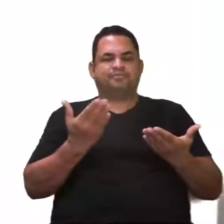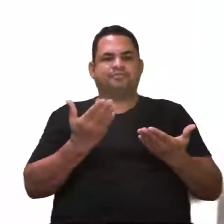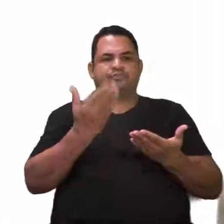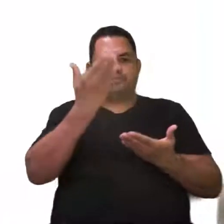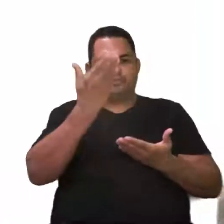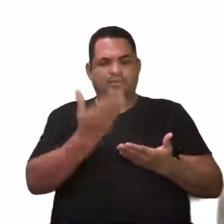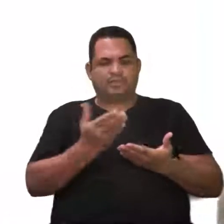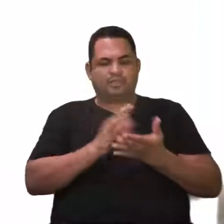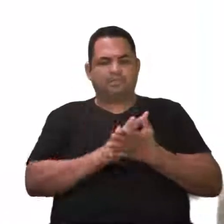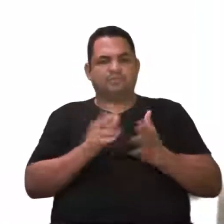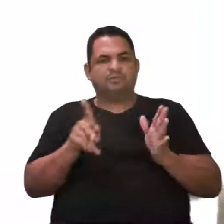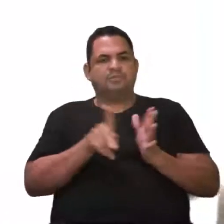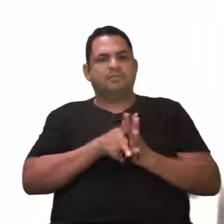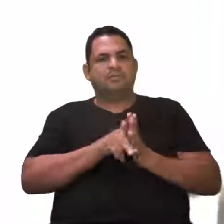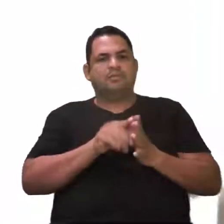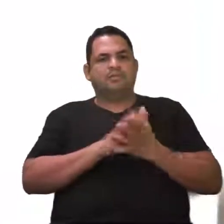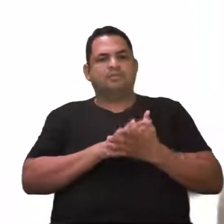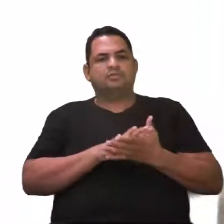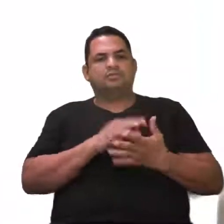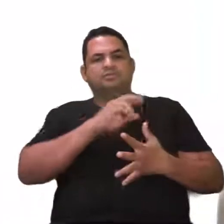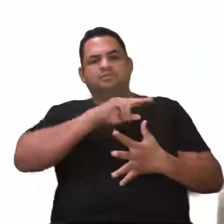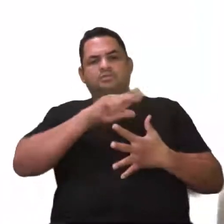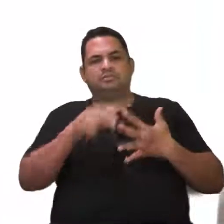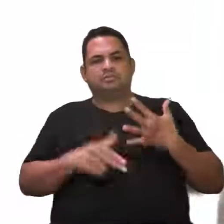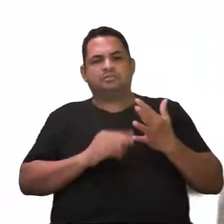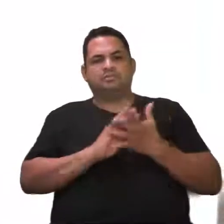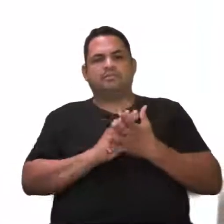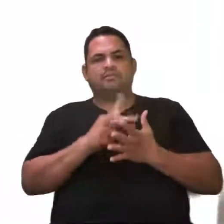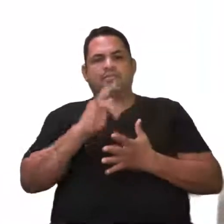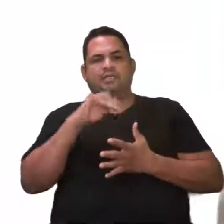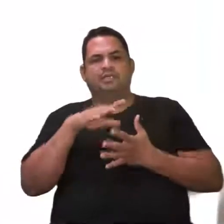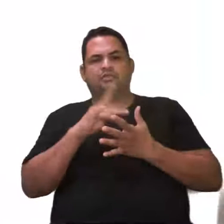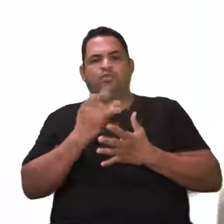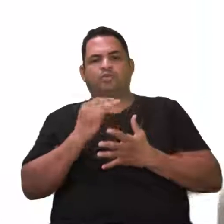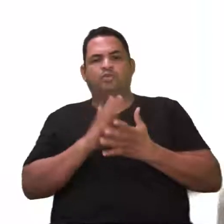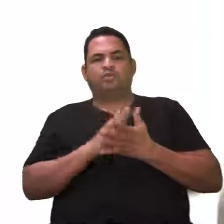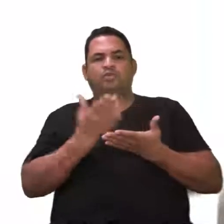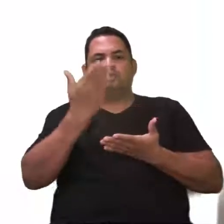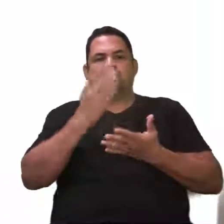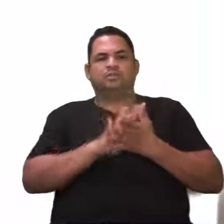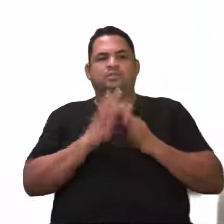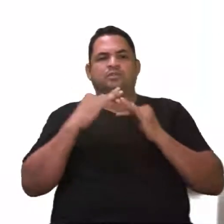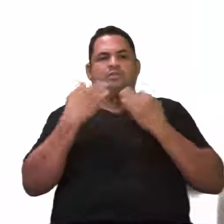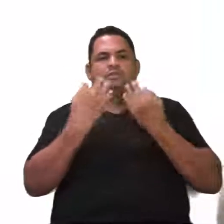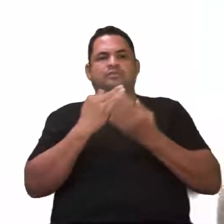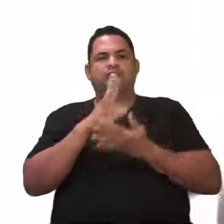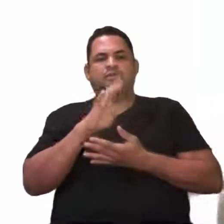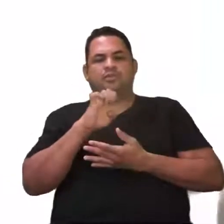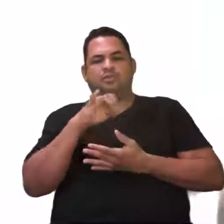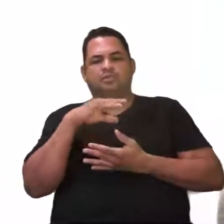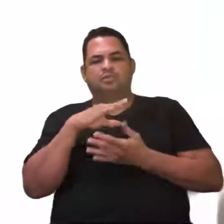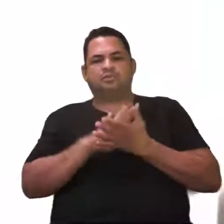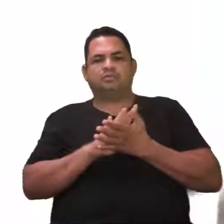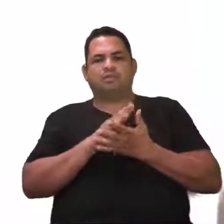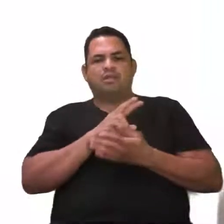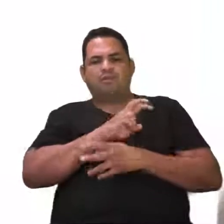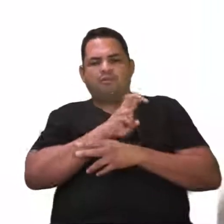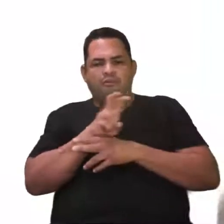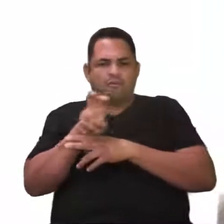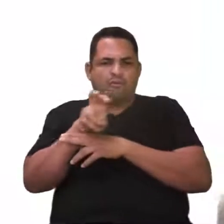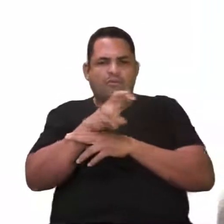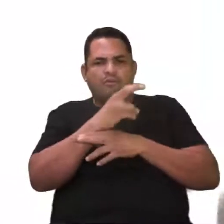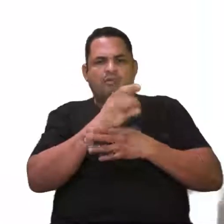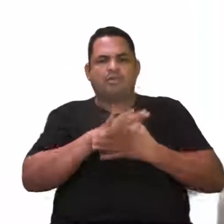relação a especificamente essa espécie, Piton reticulatus, que é da família dos boídeos, uma das maiores serpentes, né, que nós